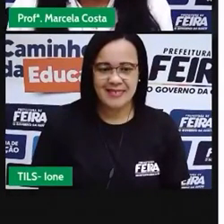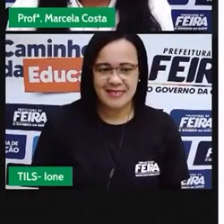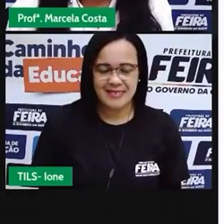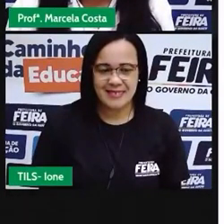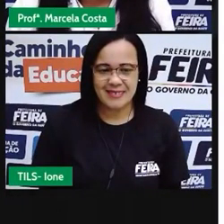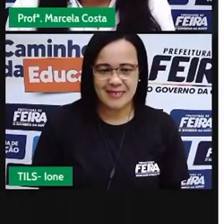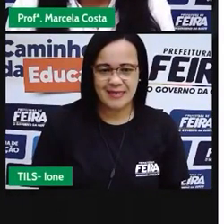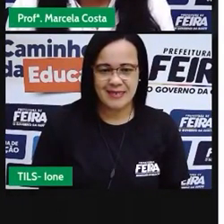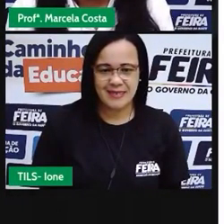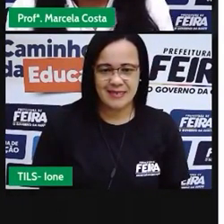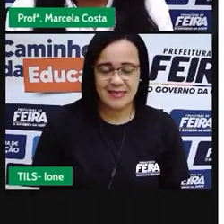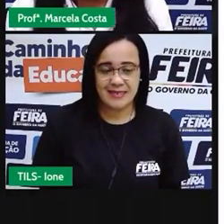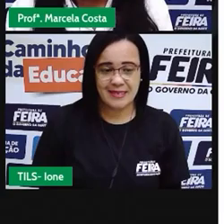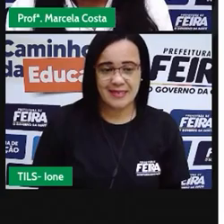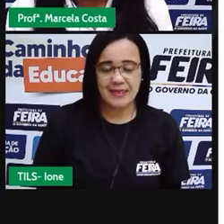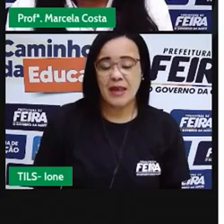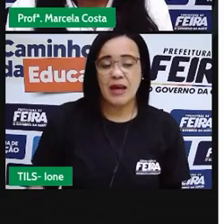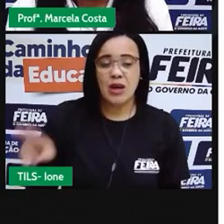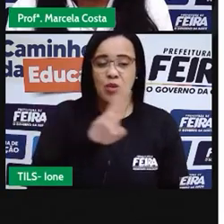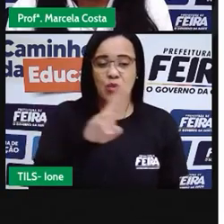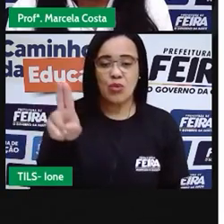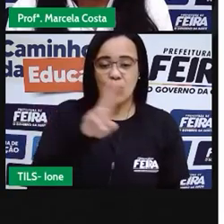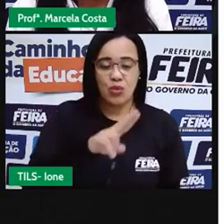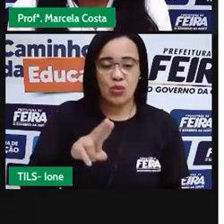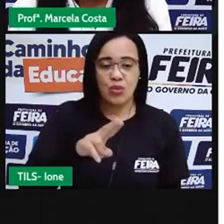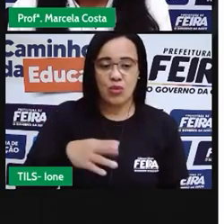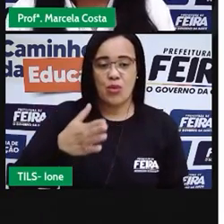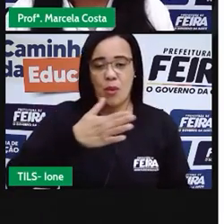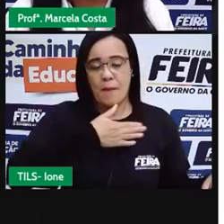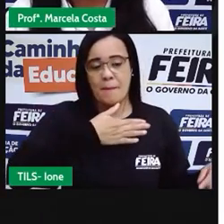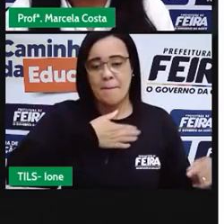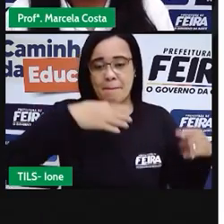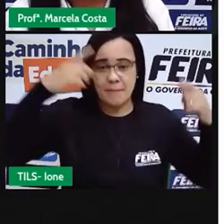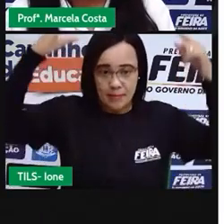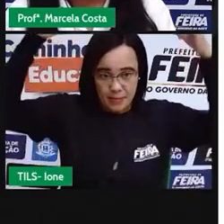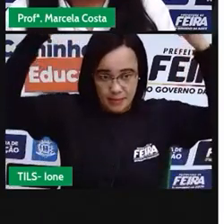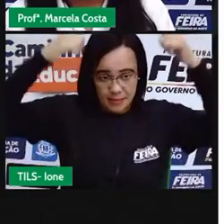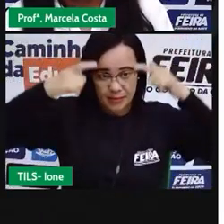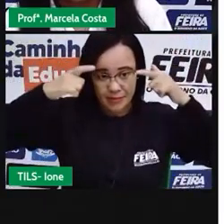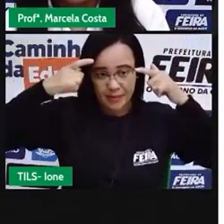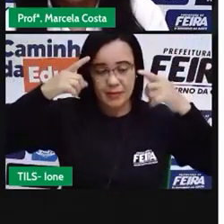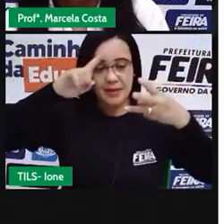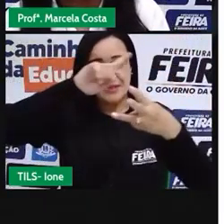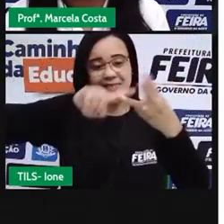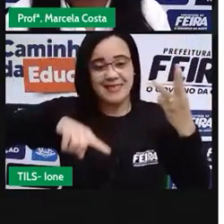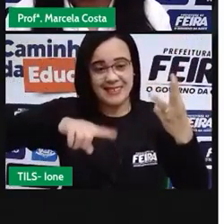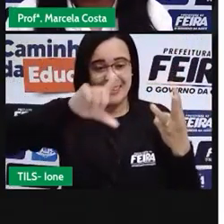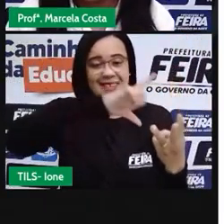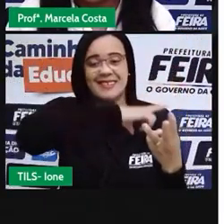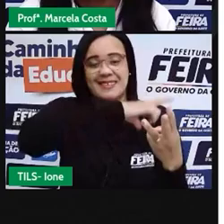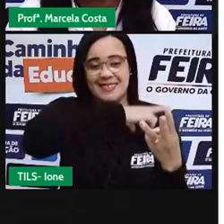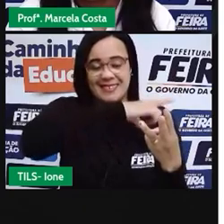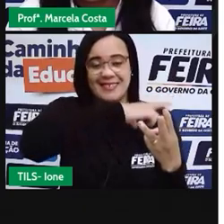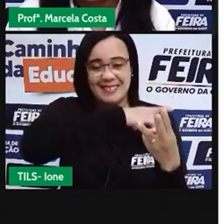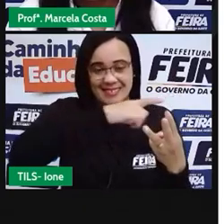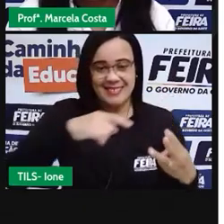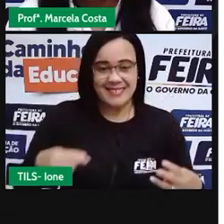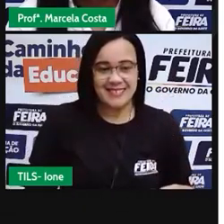eu vou te apresentar uma música muito legal,